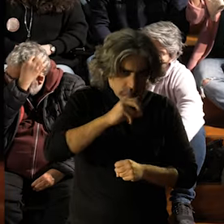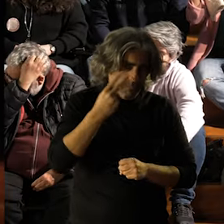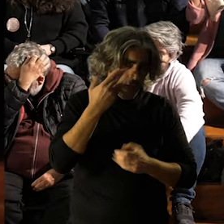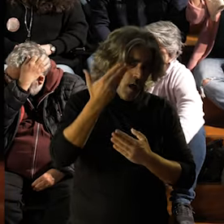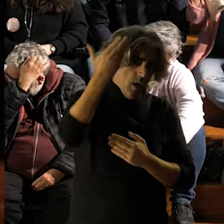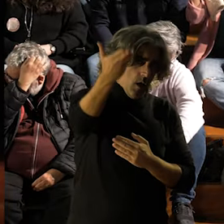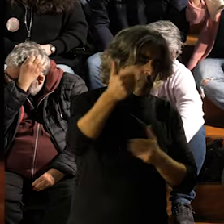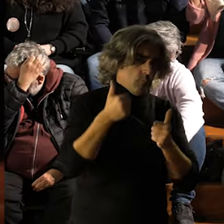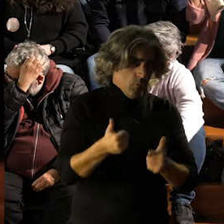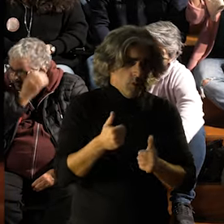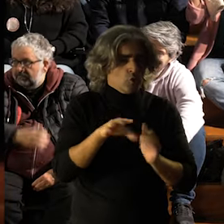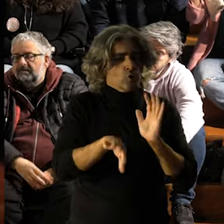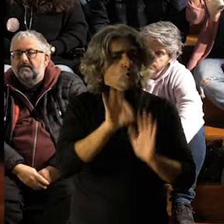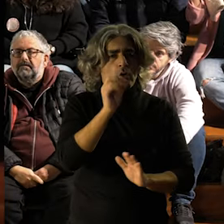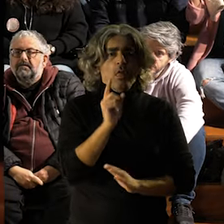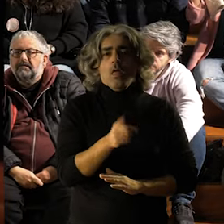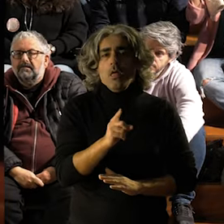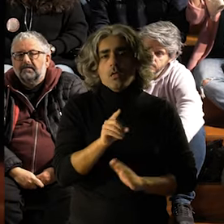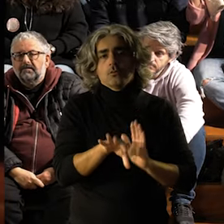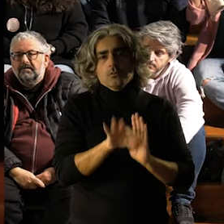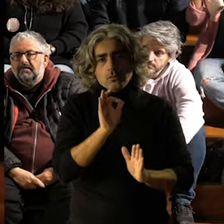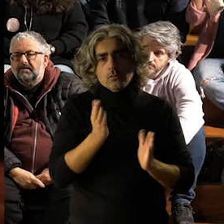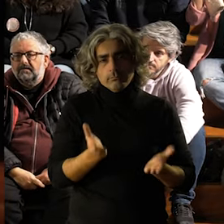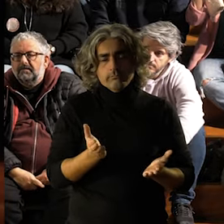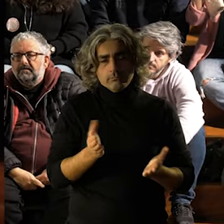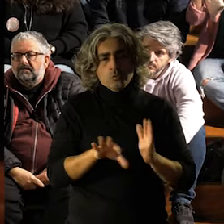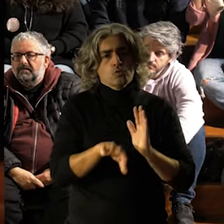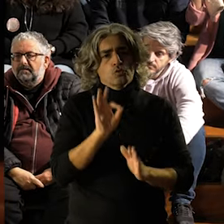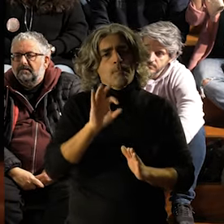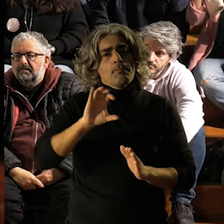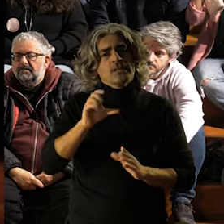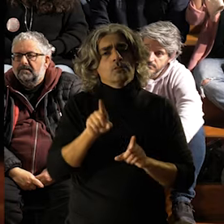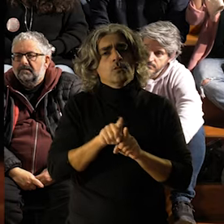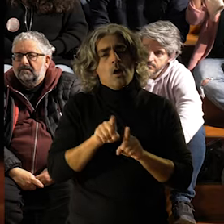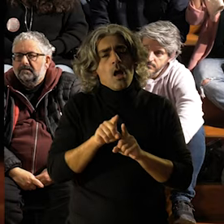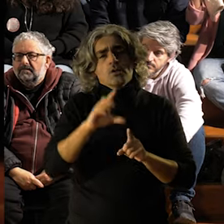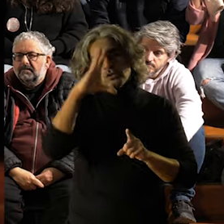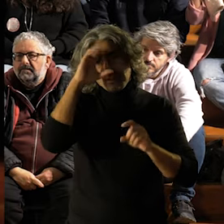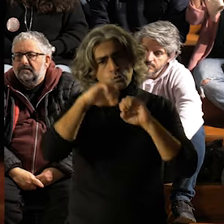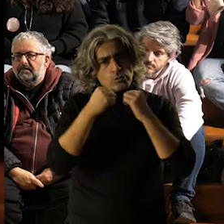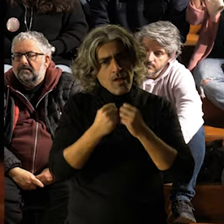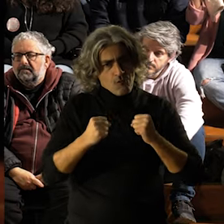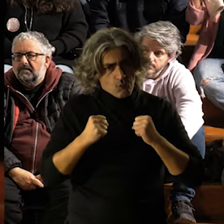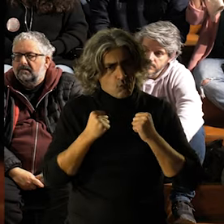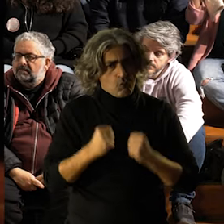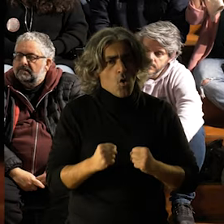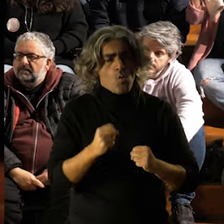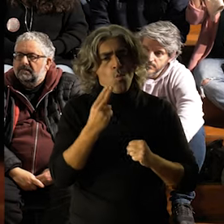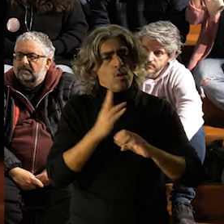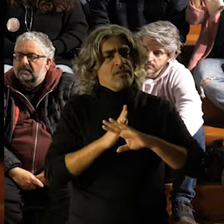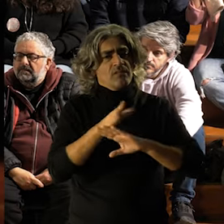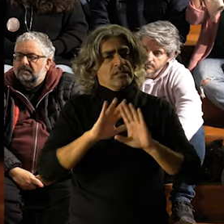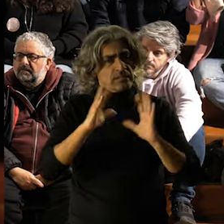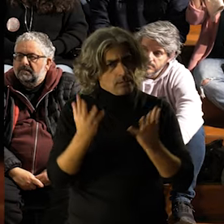é uma escolha. Essa é uma escolha. Escolhemos um país com um Estado social forte, universal,